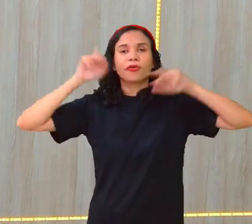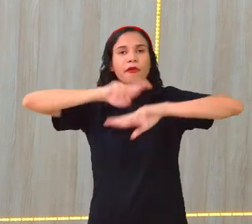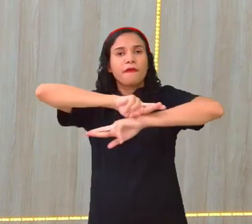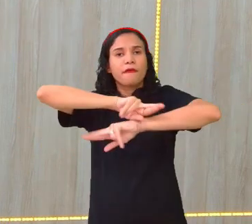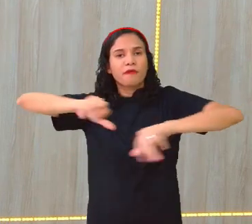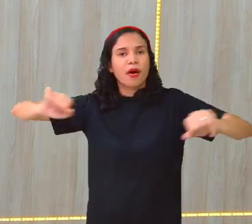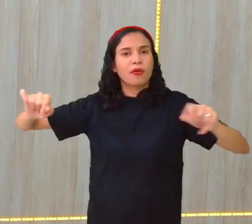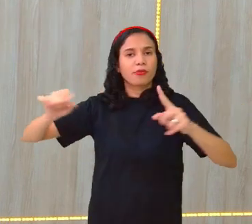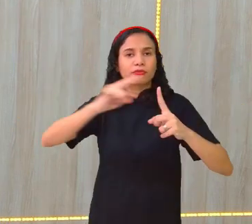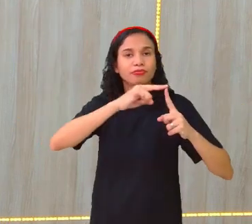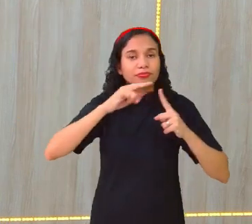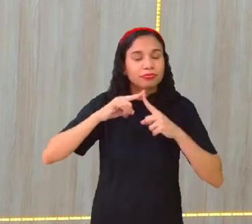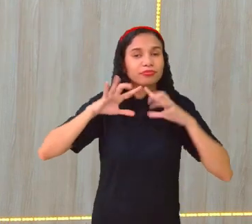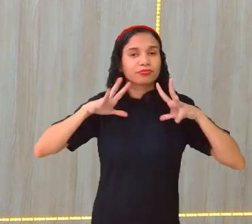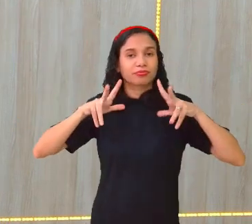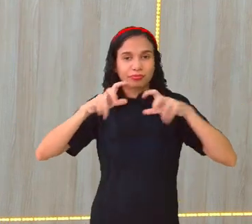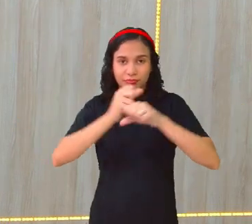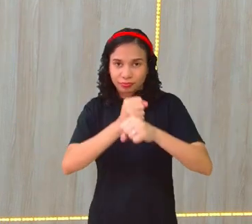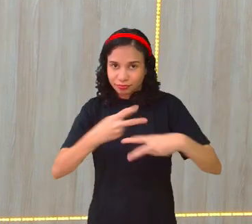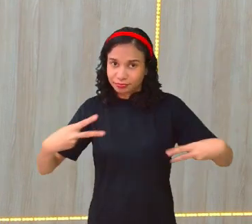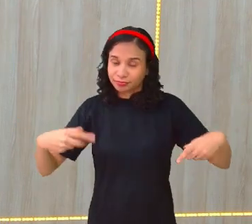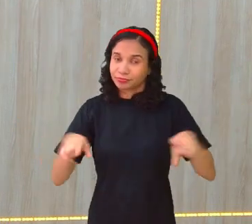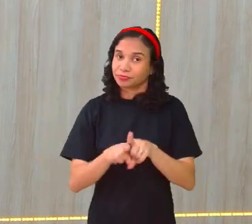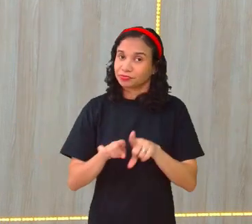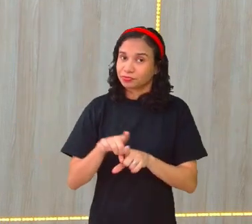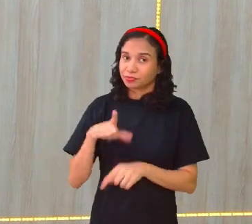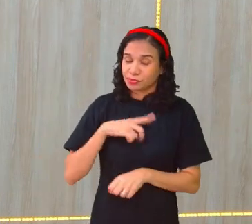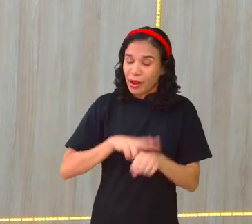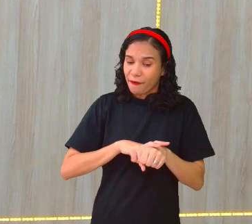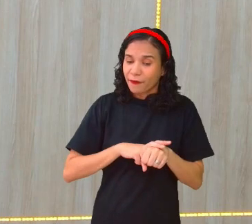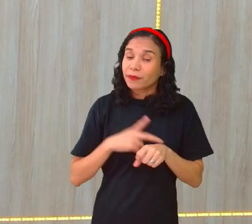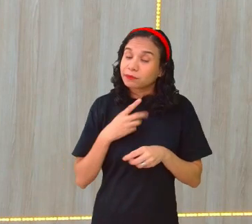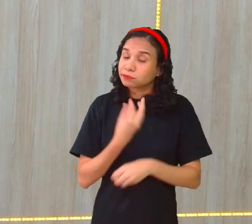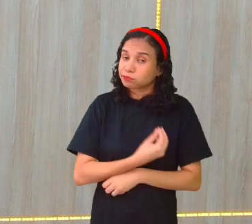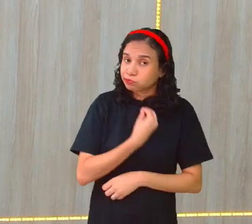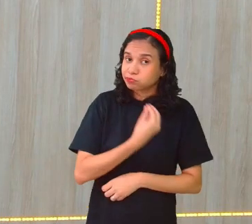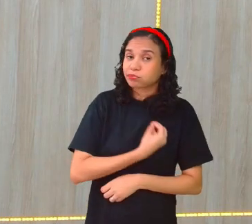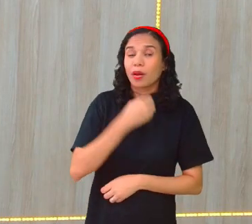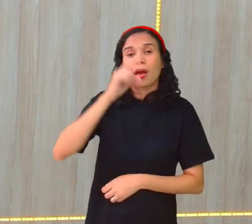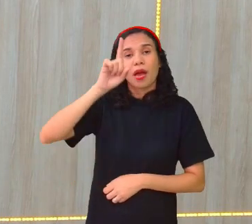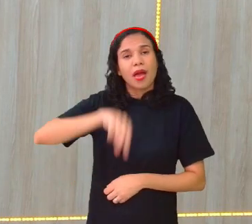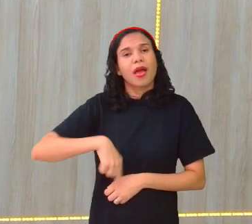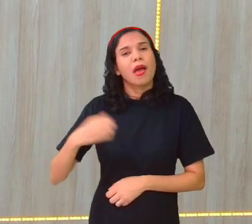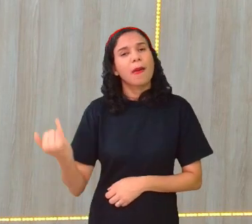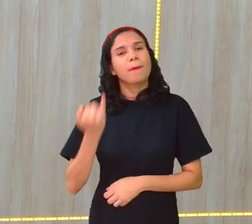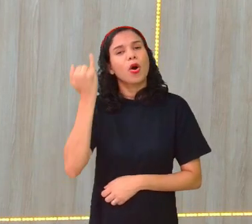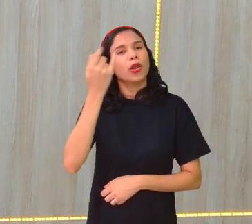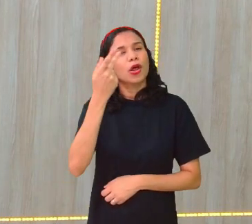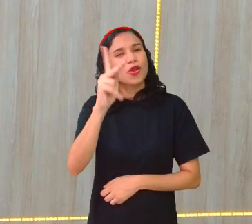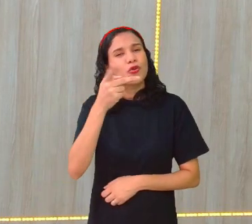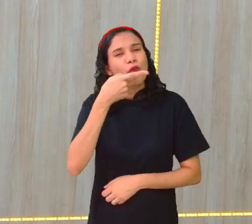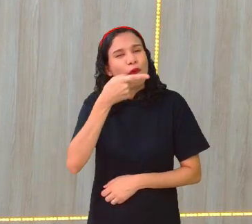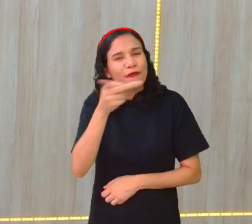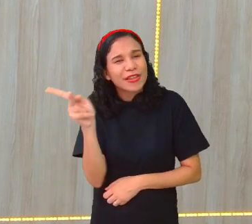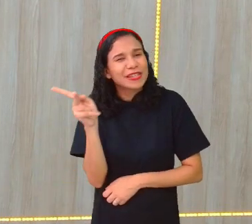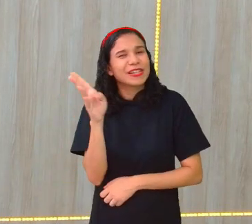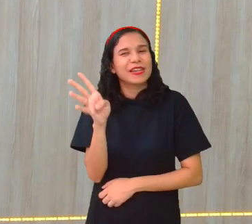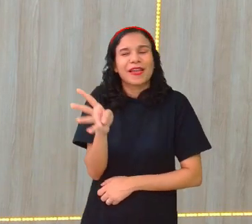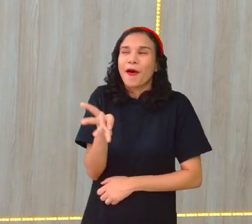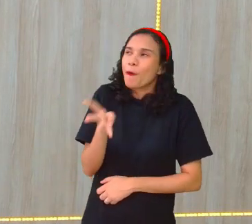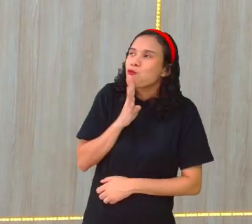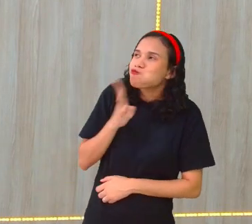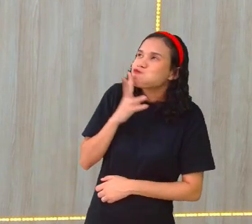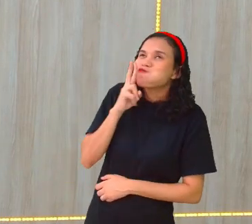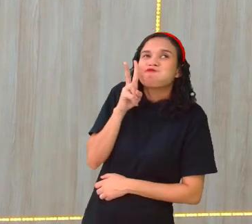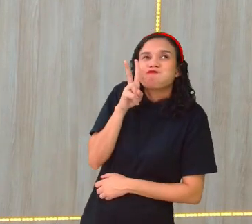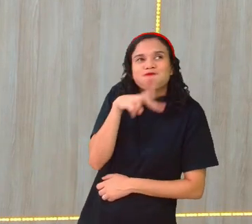várias espécies de animais e vegetais. Então, é muito importante que você visite esses locais, mas que